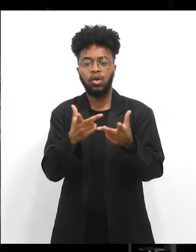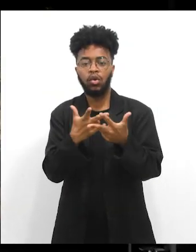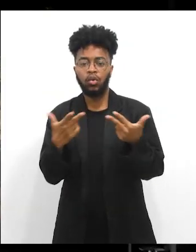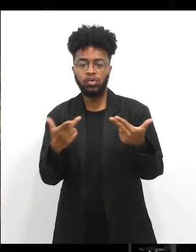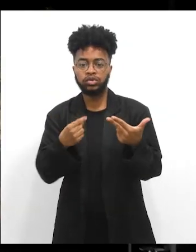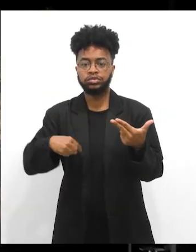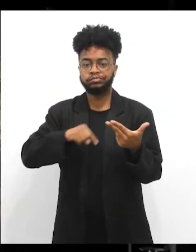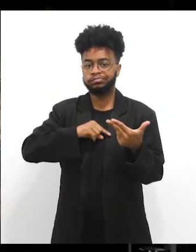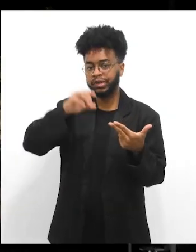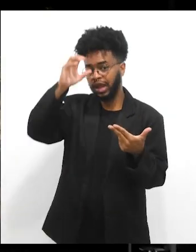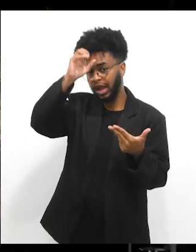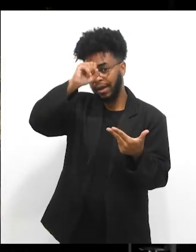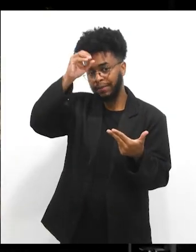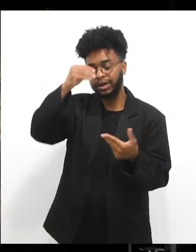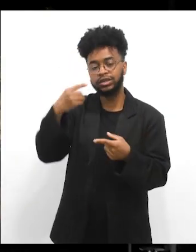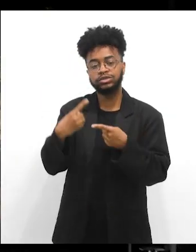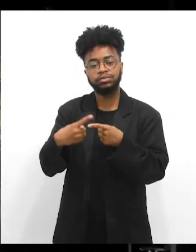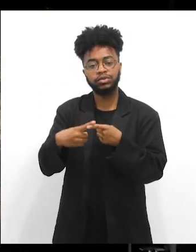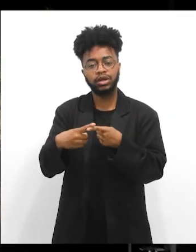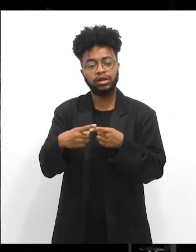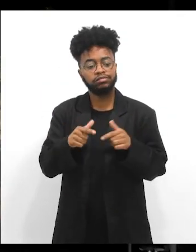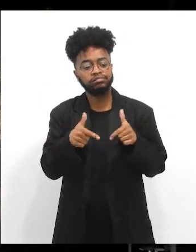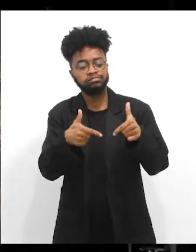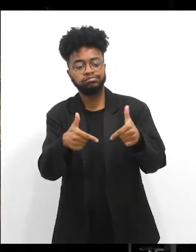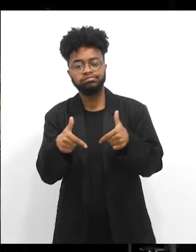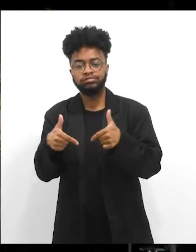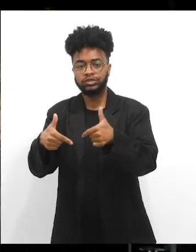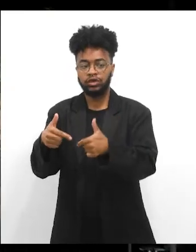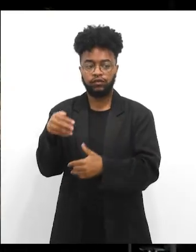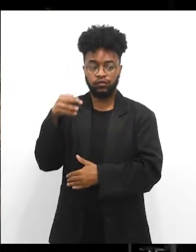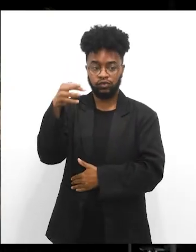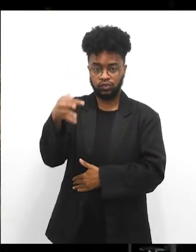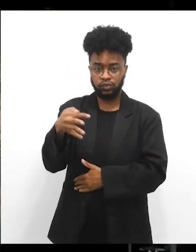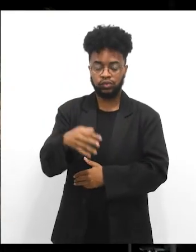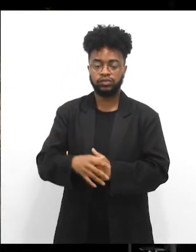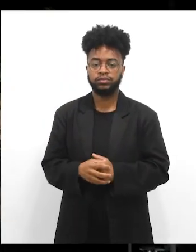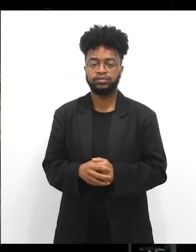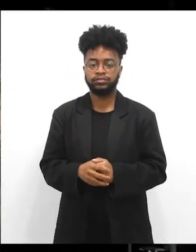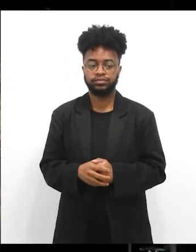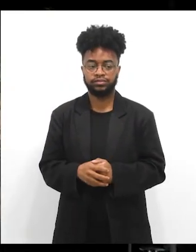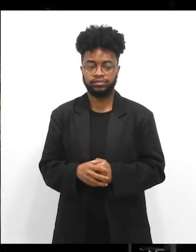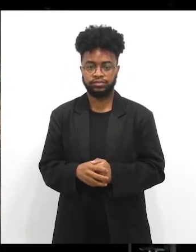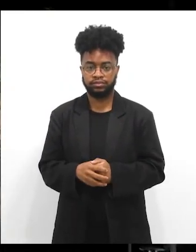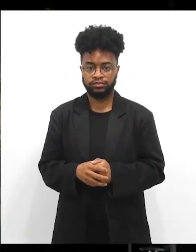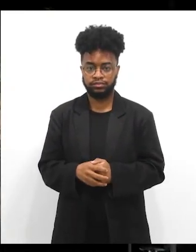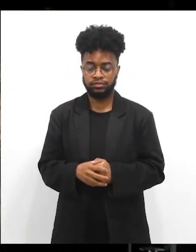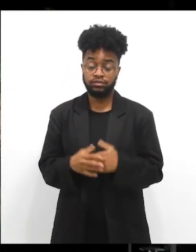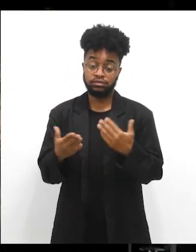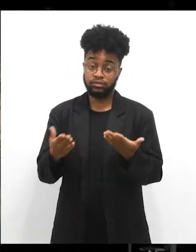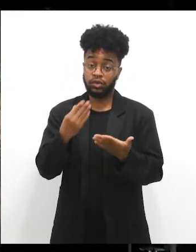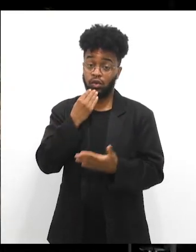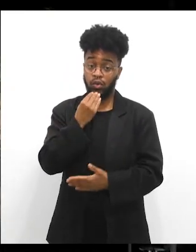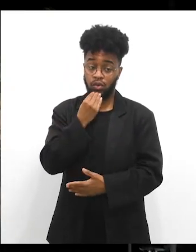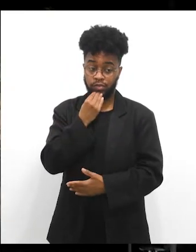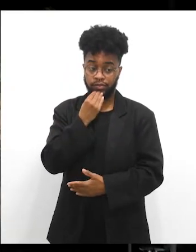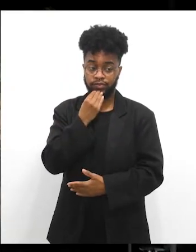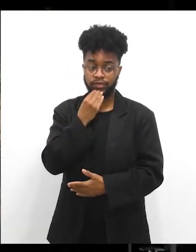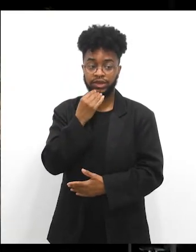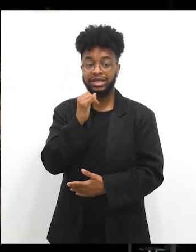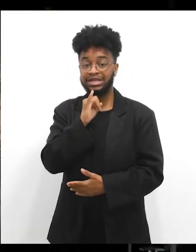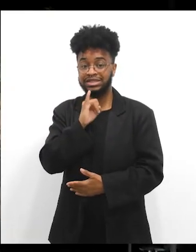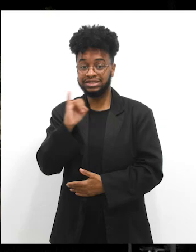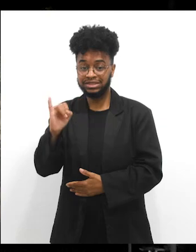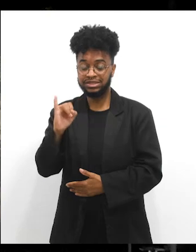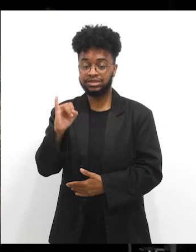e também de coisas que a gente aprende para colocar no futuro, no nosso futuro. É claro